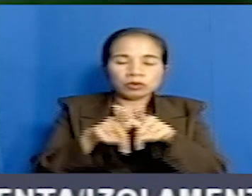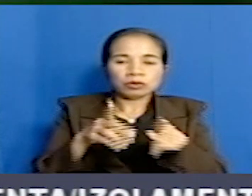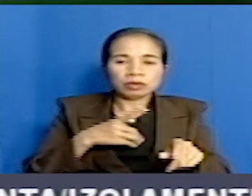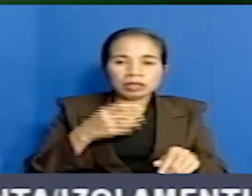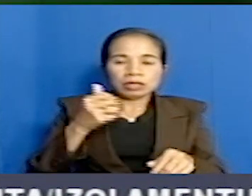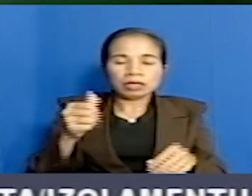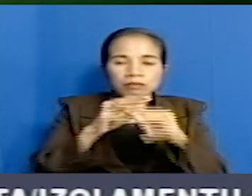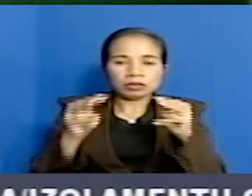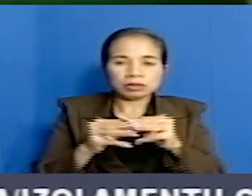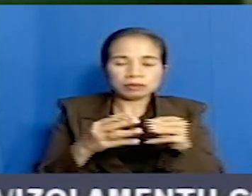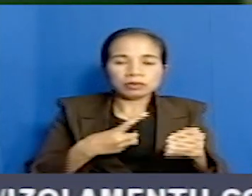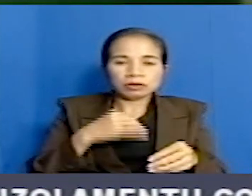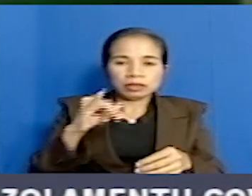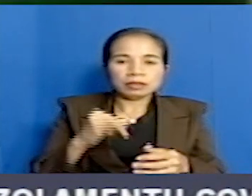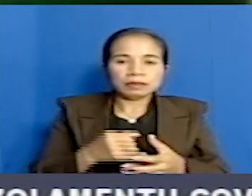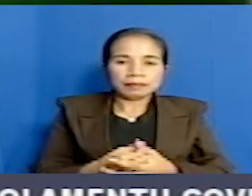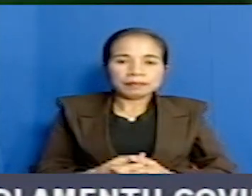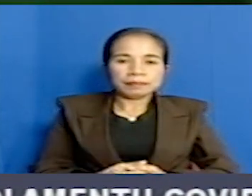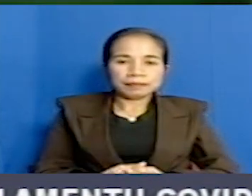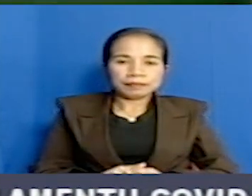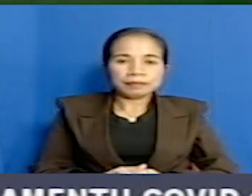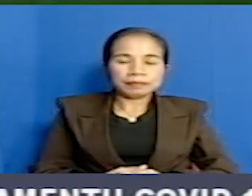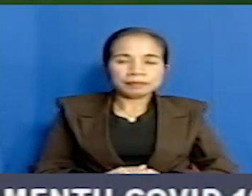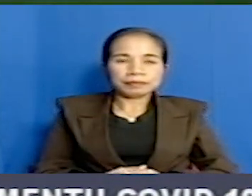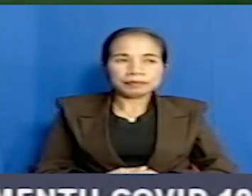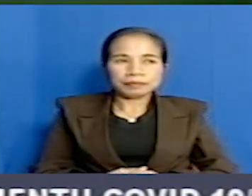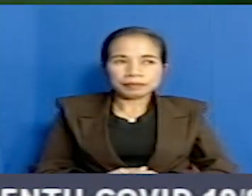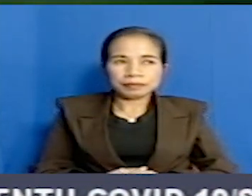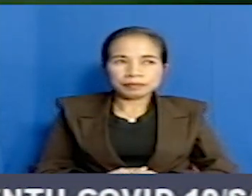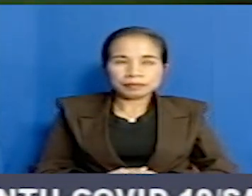município de Dili, João da Costa, Cristóvão Silva, ba Ertateli.